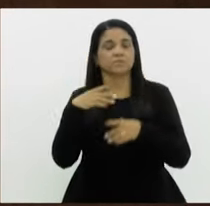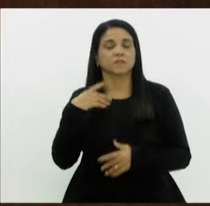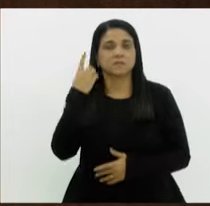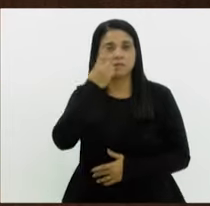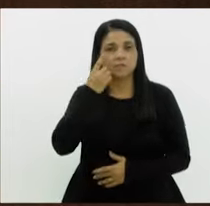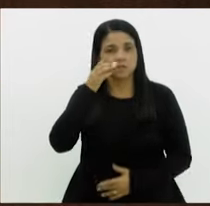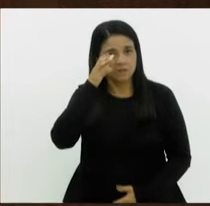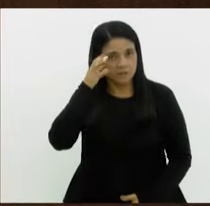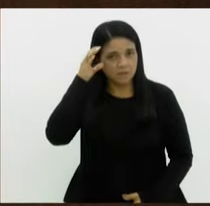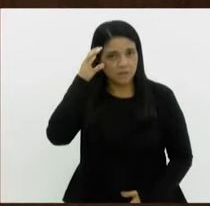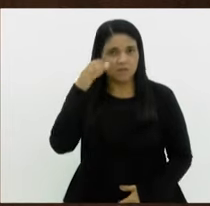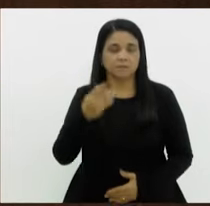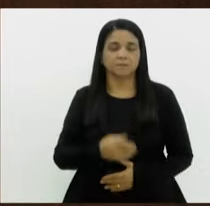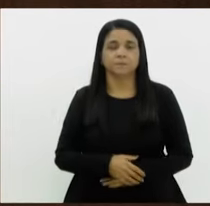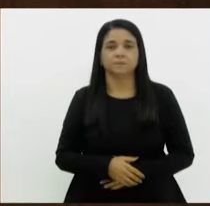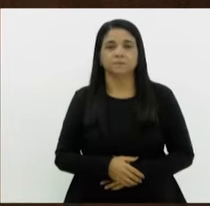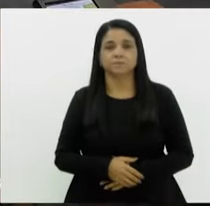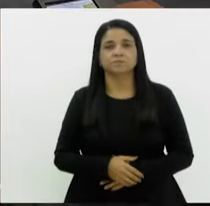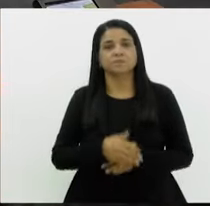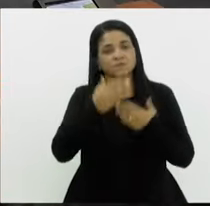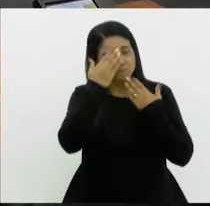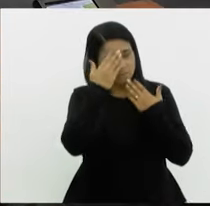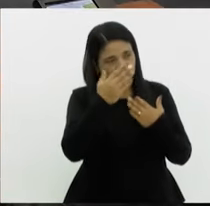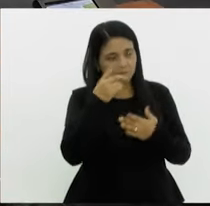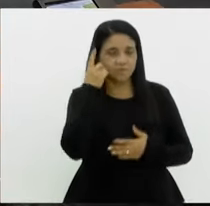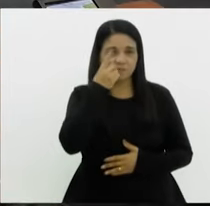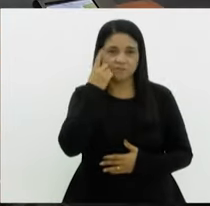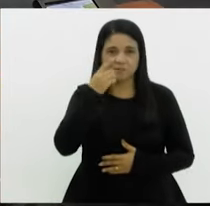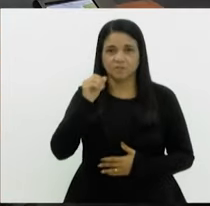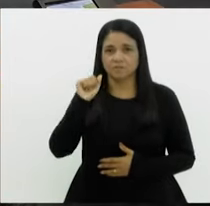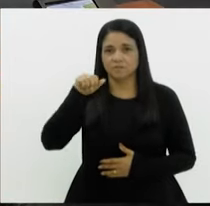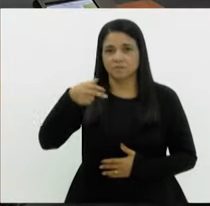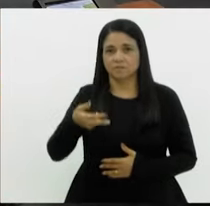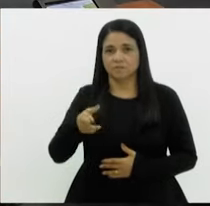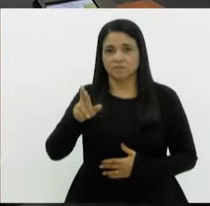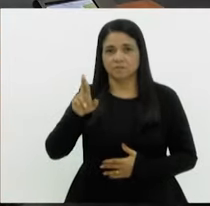Jordão pelo projeto. Muito obrigado, deputado Anderson.